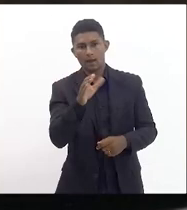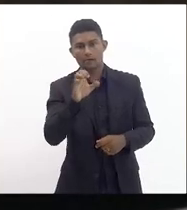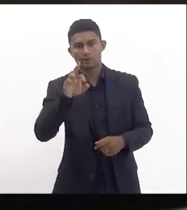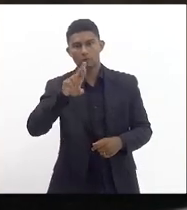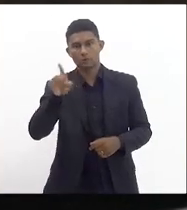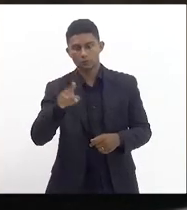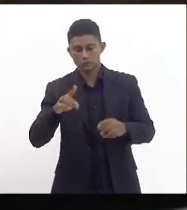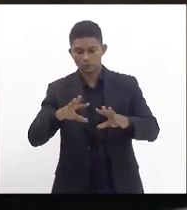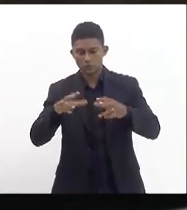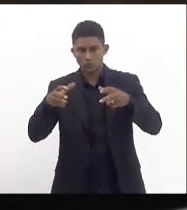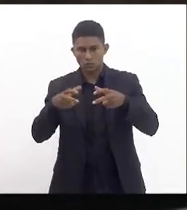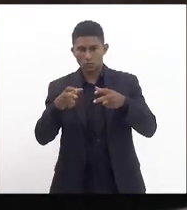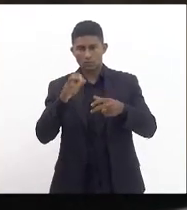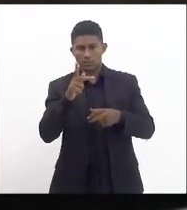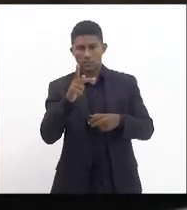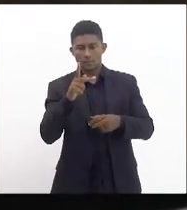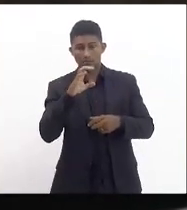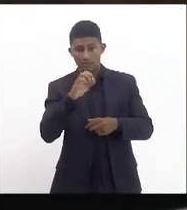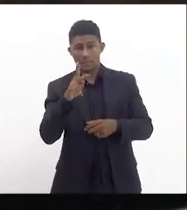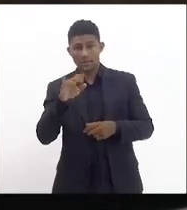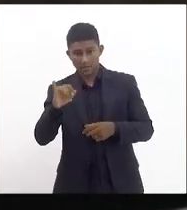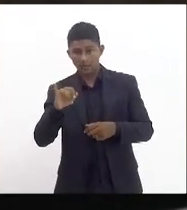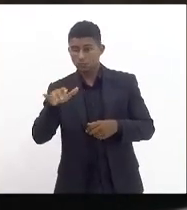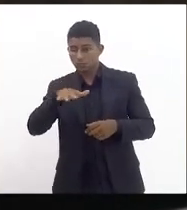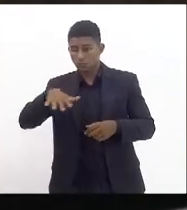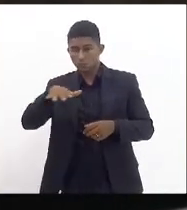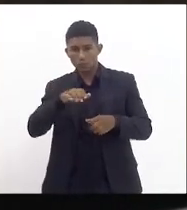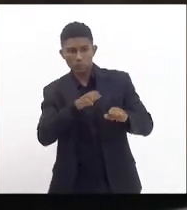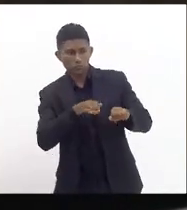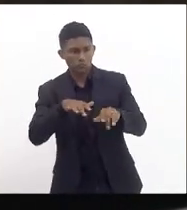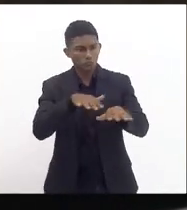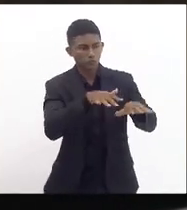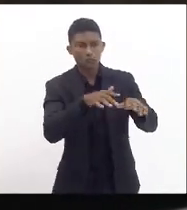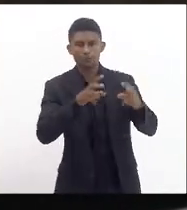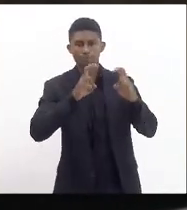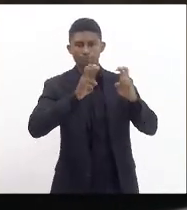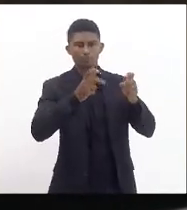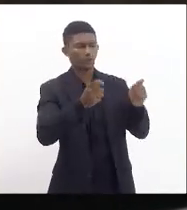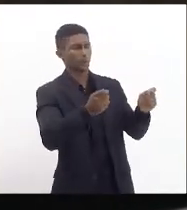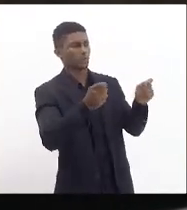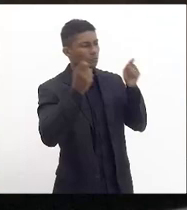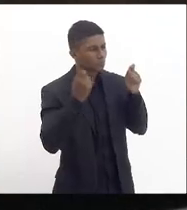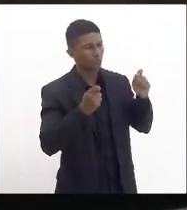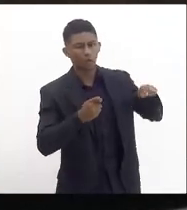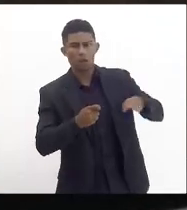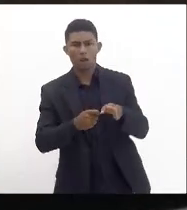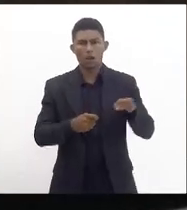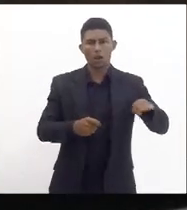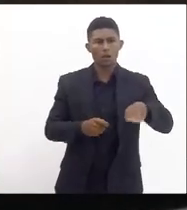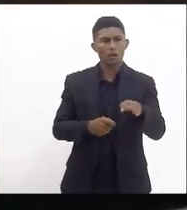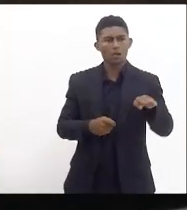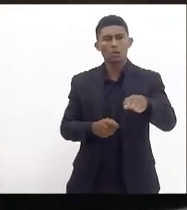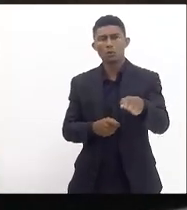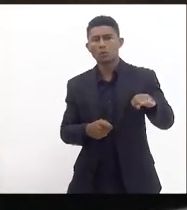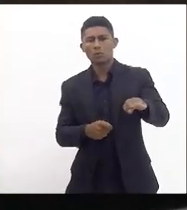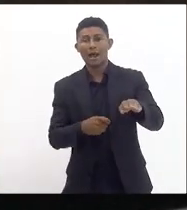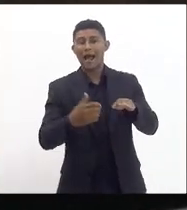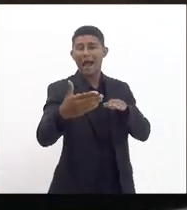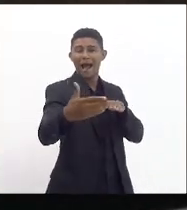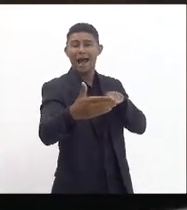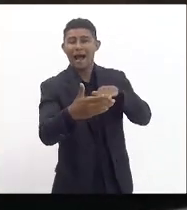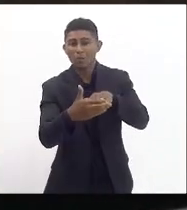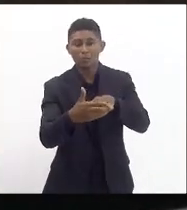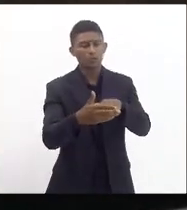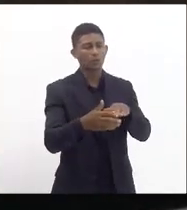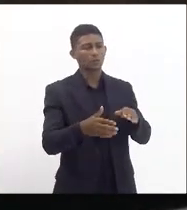Parlamentar de Inquérito, estivemos na estação de Deodoro, embarcamos numa composição, fomos até a última estação do ramal de Santa